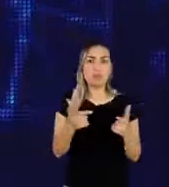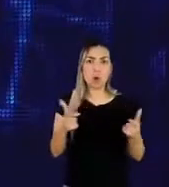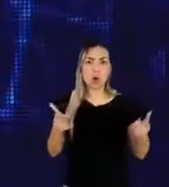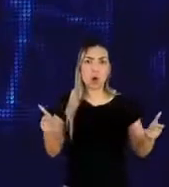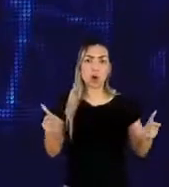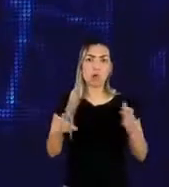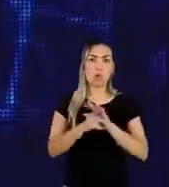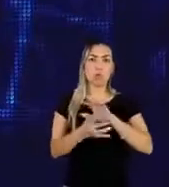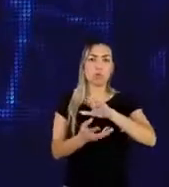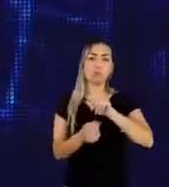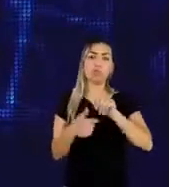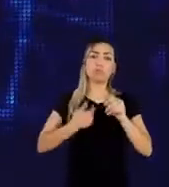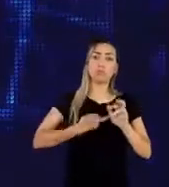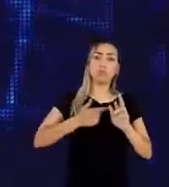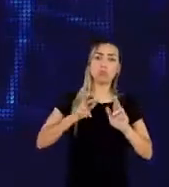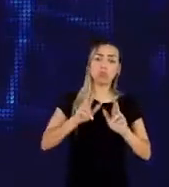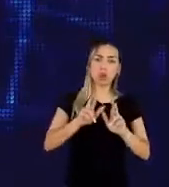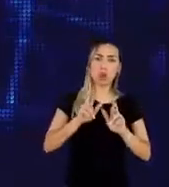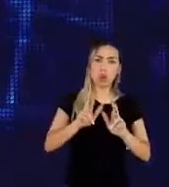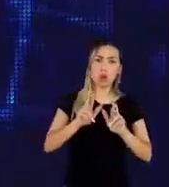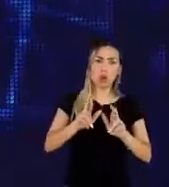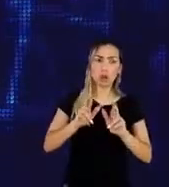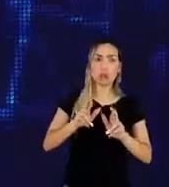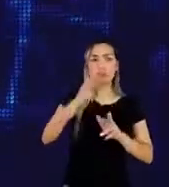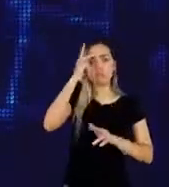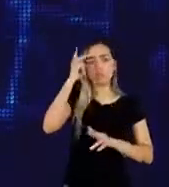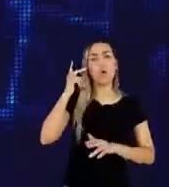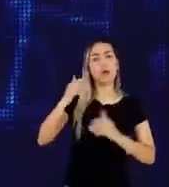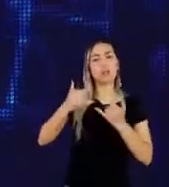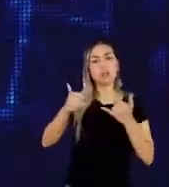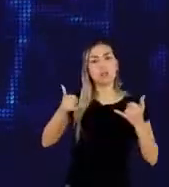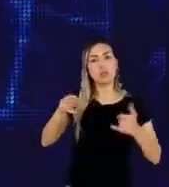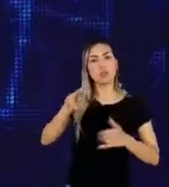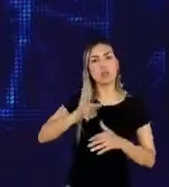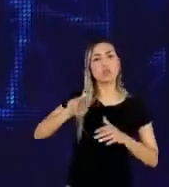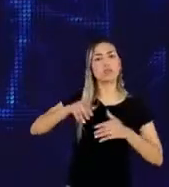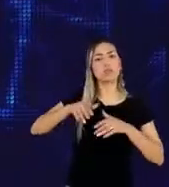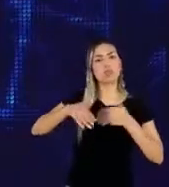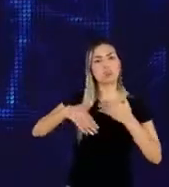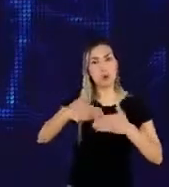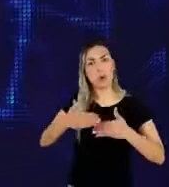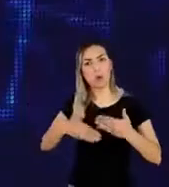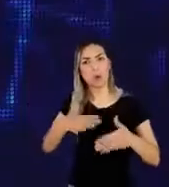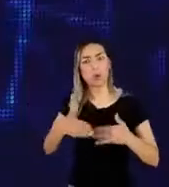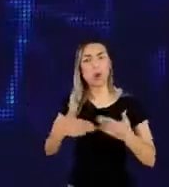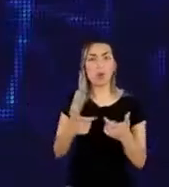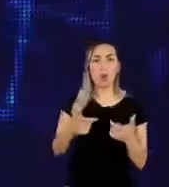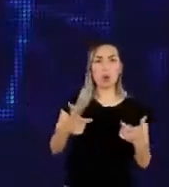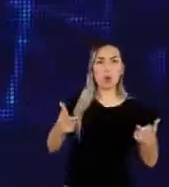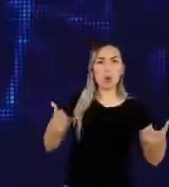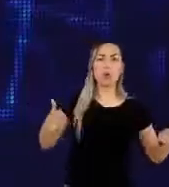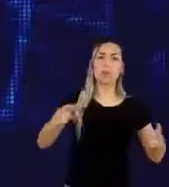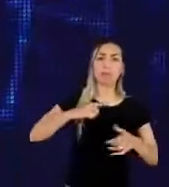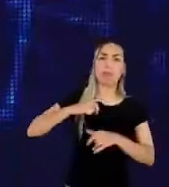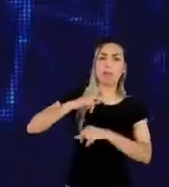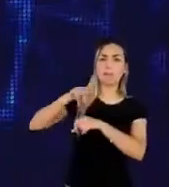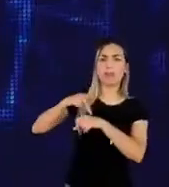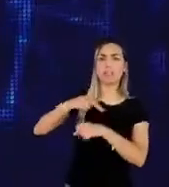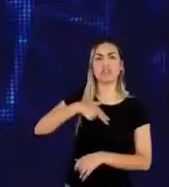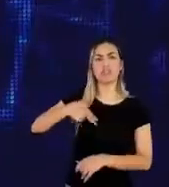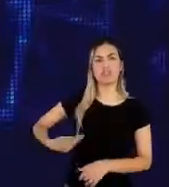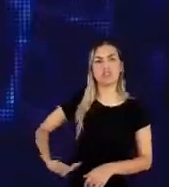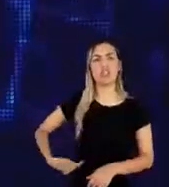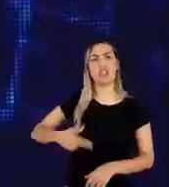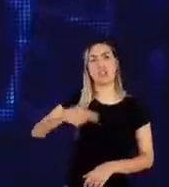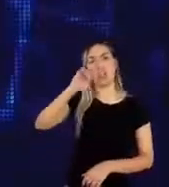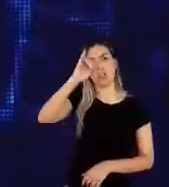expectativa é que o consumo de energia cresça ainda 30% até 2040. Né? A gente tem aqui alguns países, China, Índia, o próprio